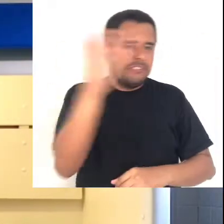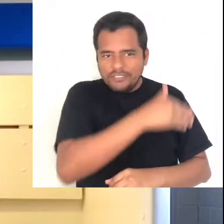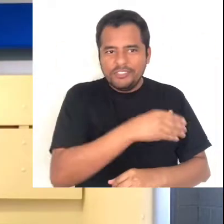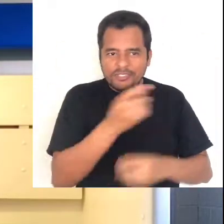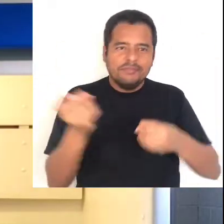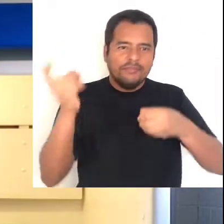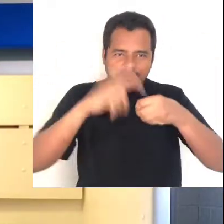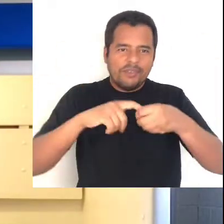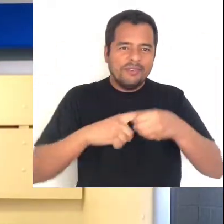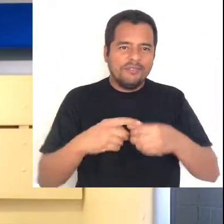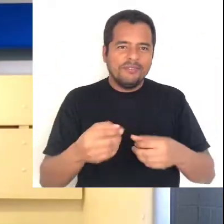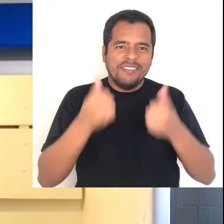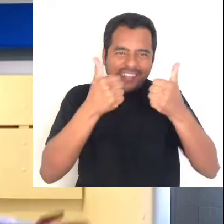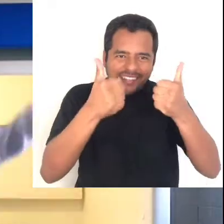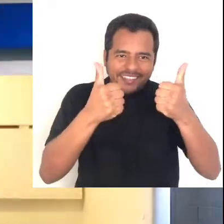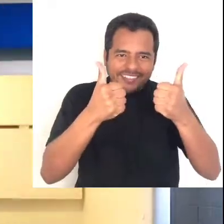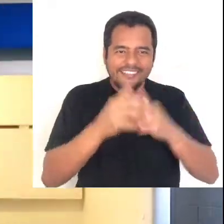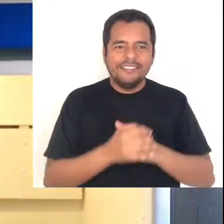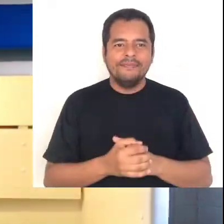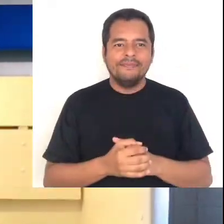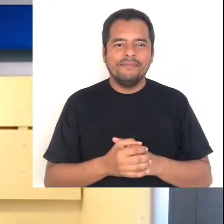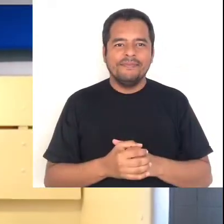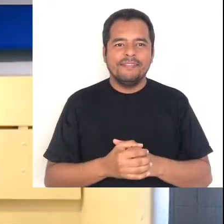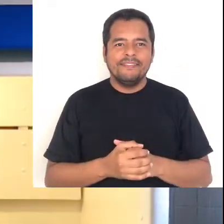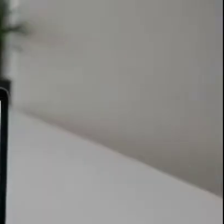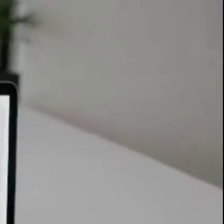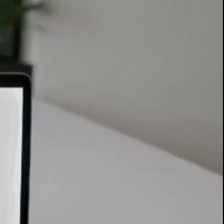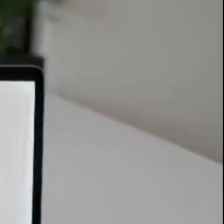chama a vinheta e eu volto já. Valeu!